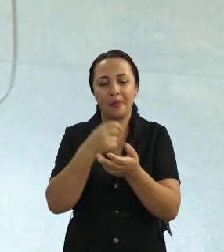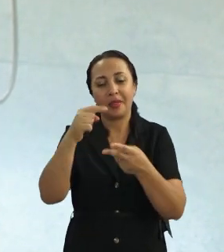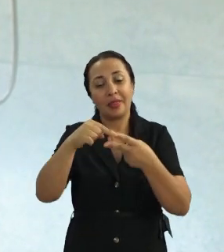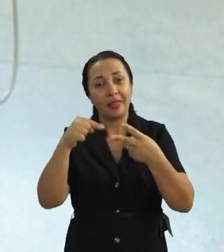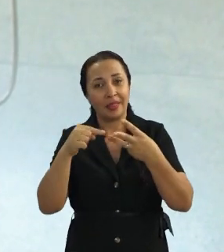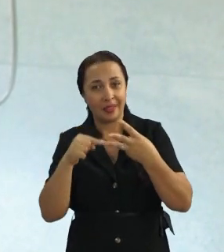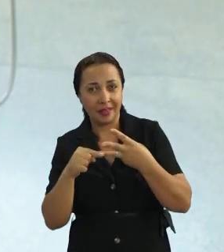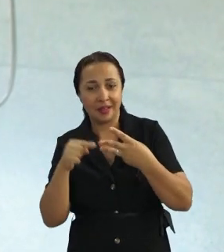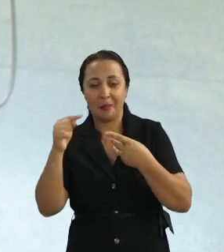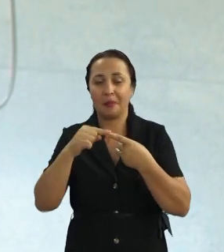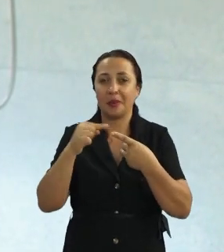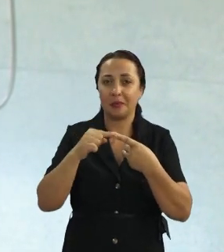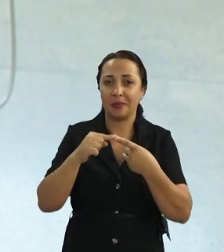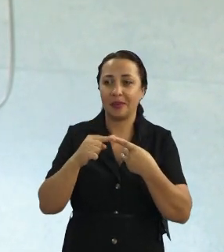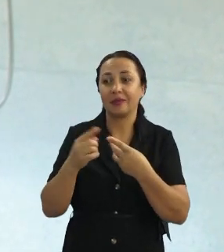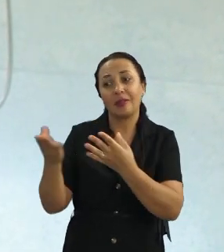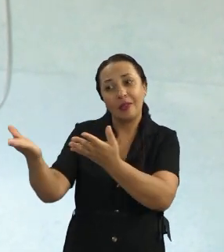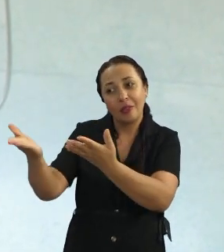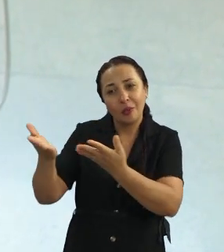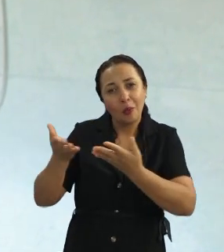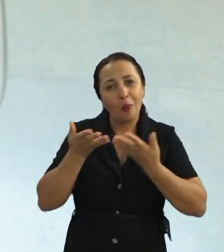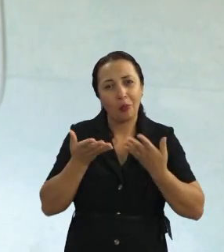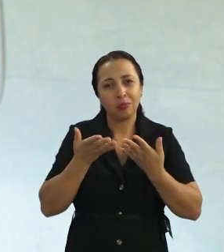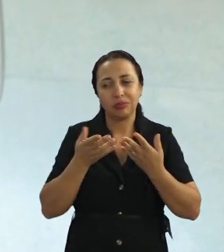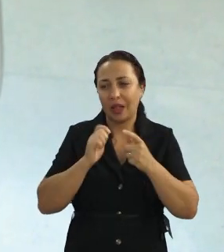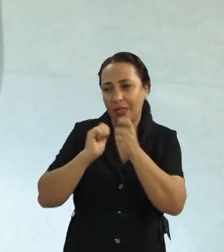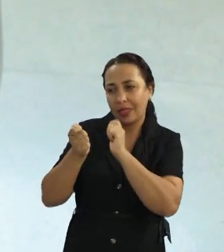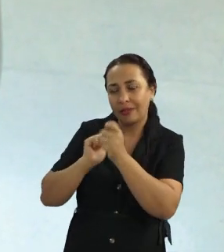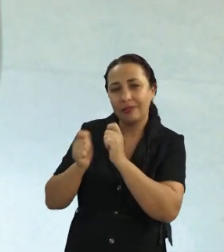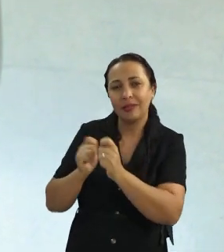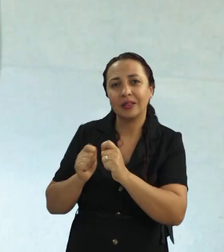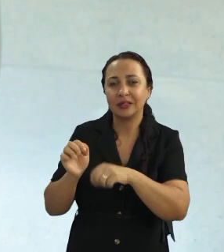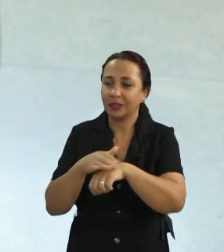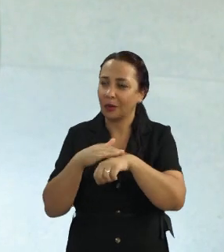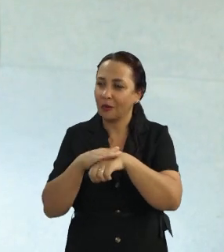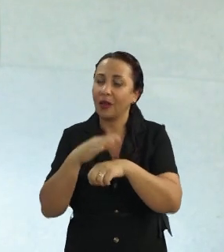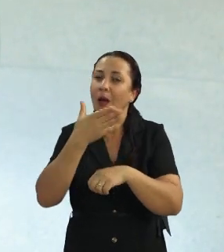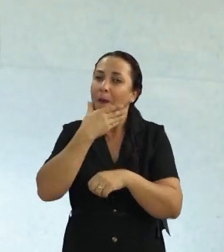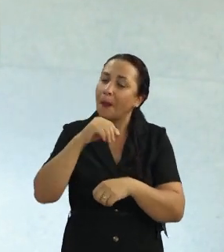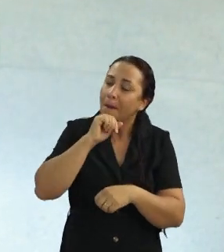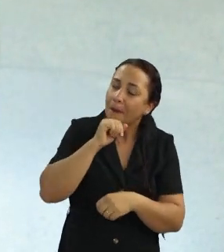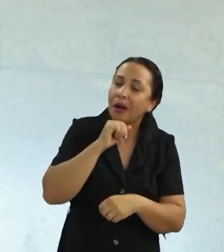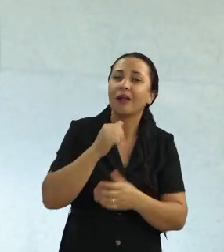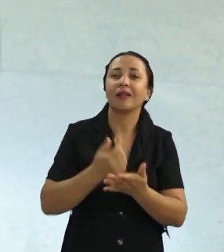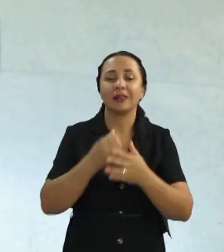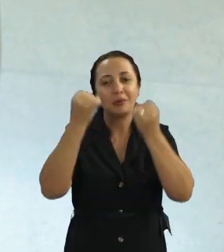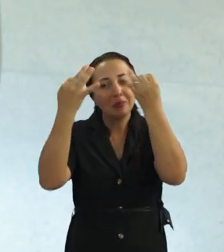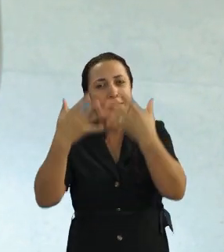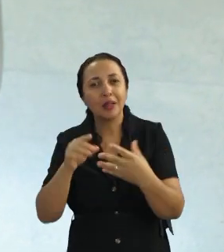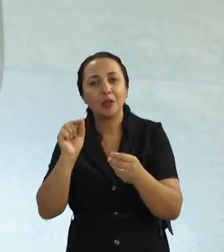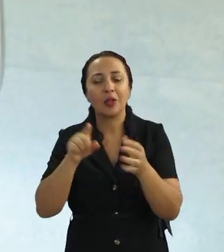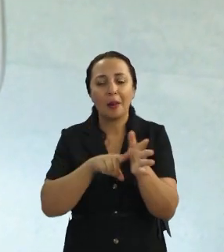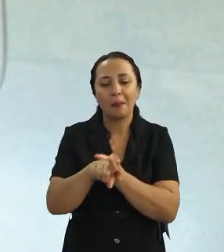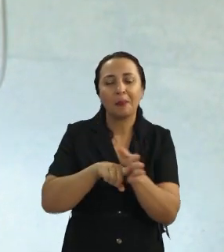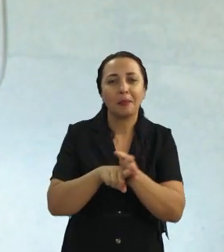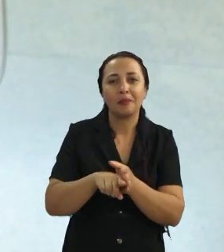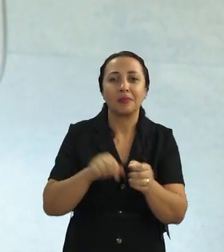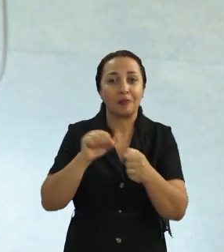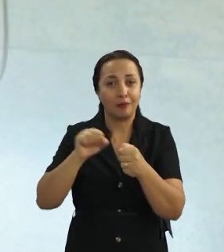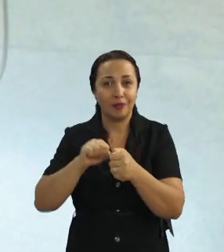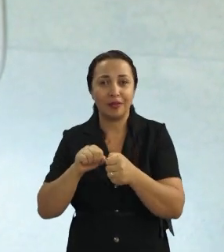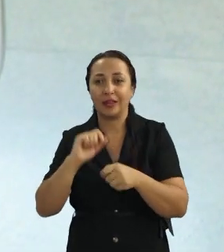3 momentos. Tem o primeiro momento que é na recepção, quando a gente faz a acolhida com elas, conversa com os pais, explica do que se trata a pesquisa em